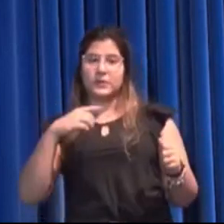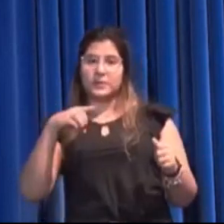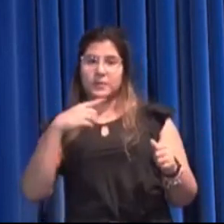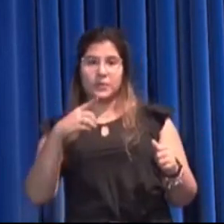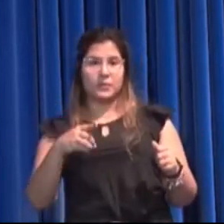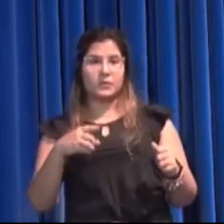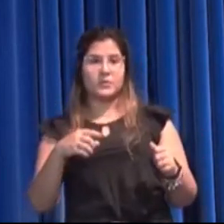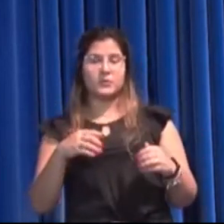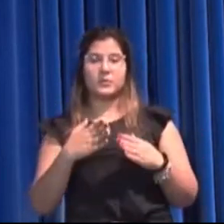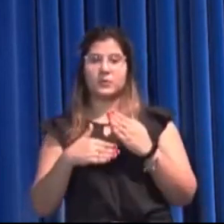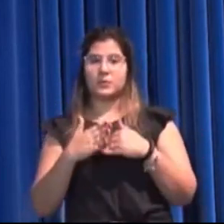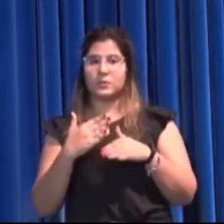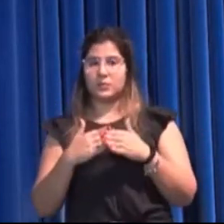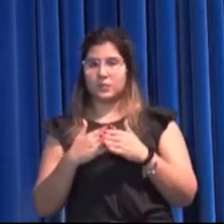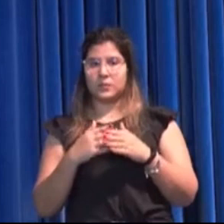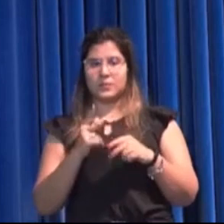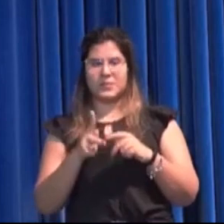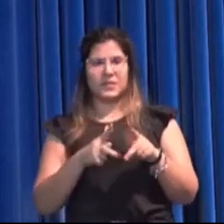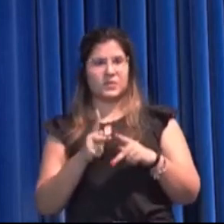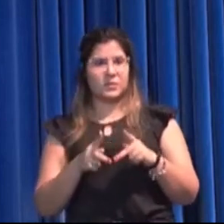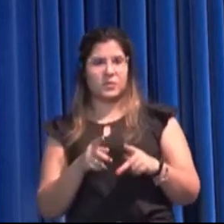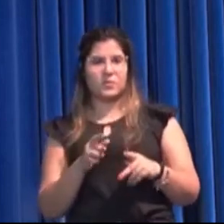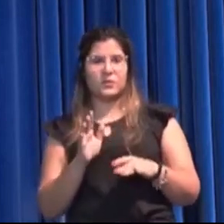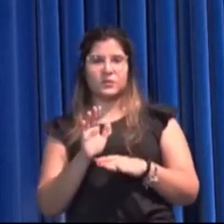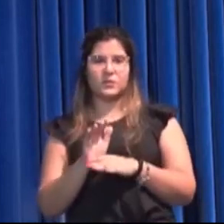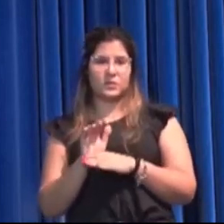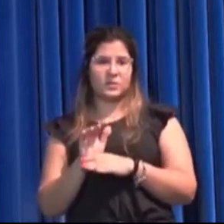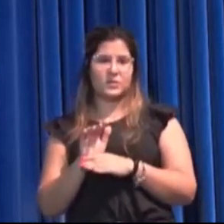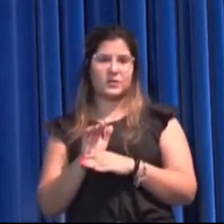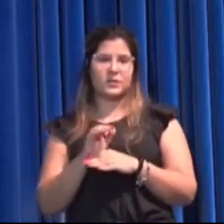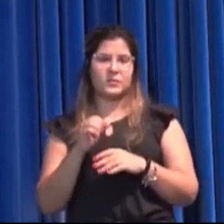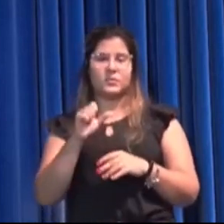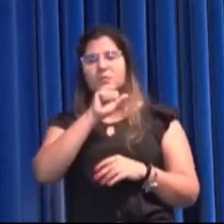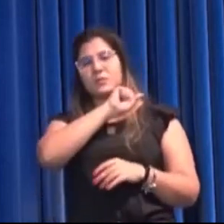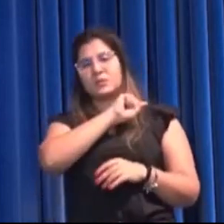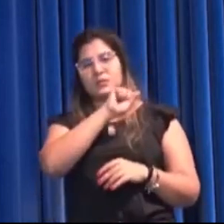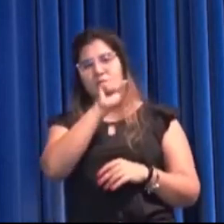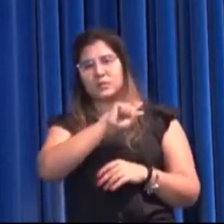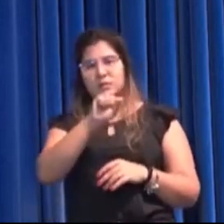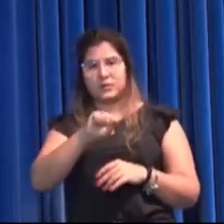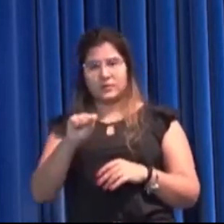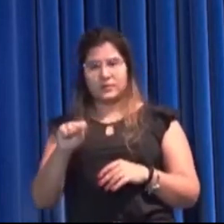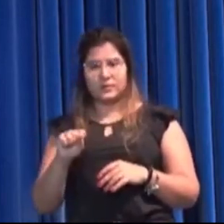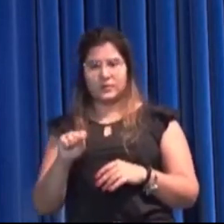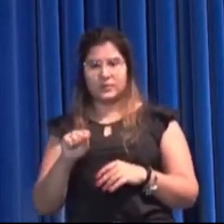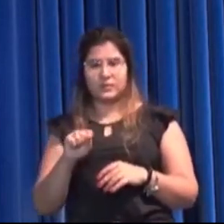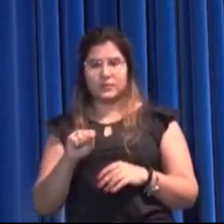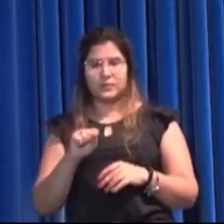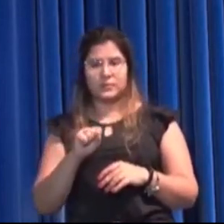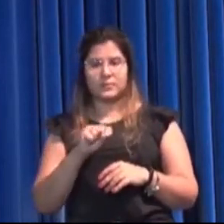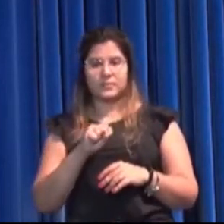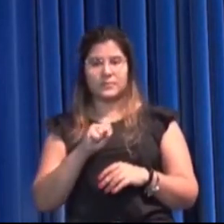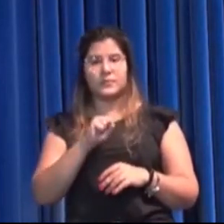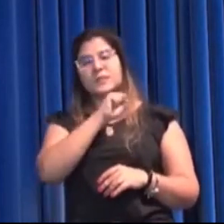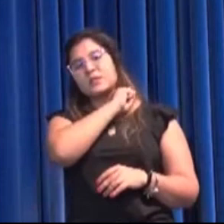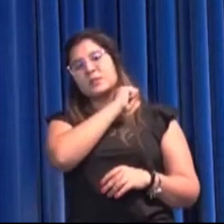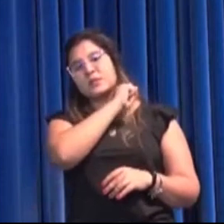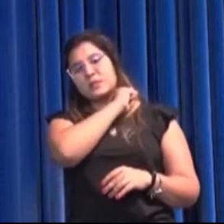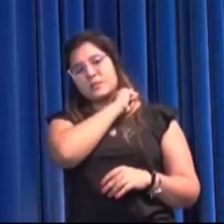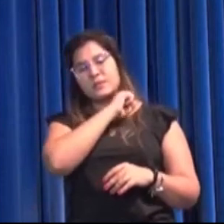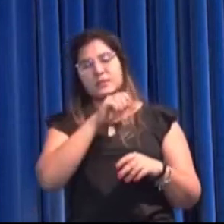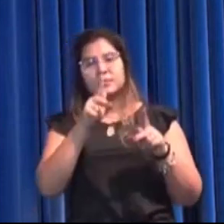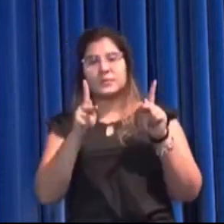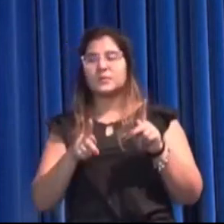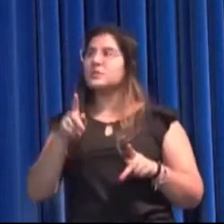investimento em pessoas, após todos os sacrifícios que já haviam sido colocados diante do